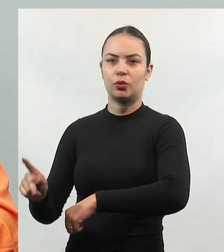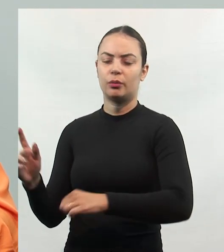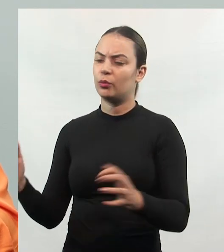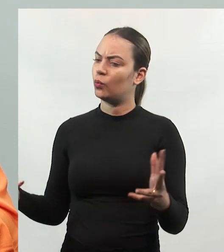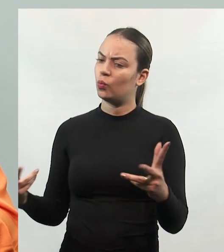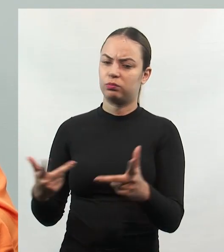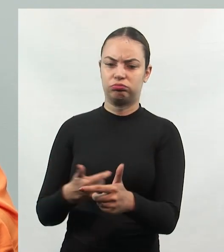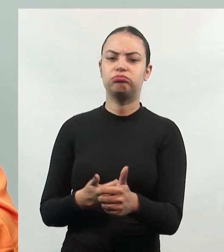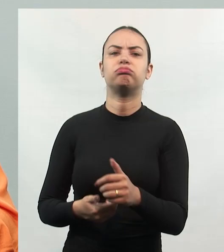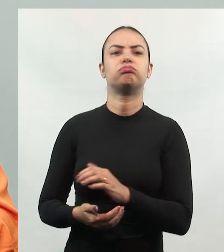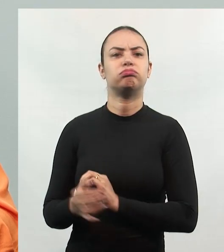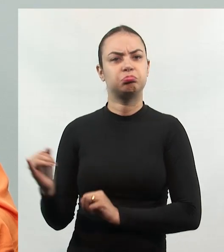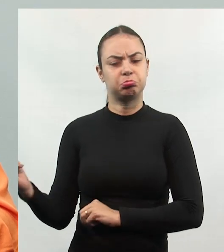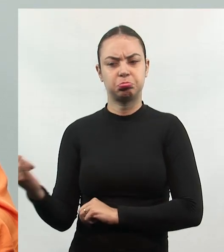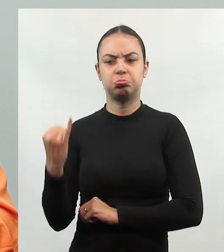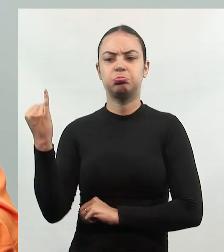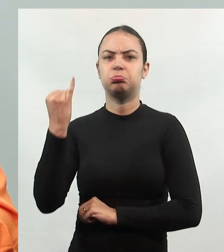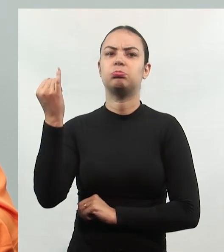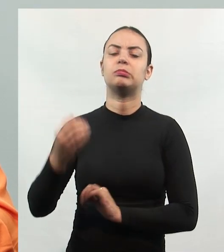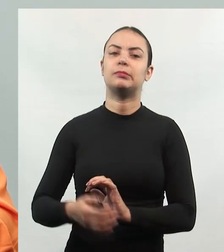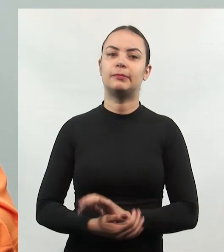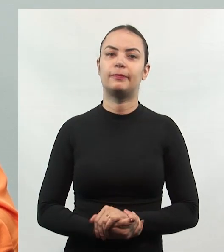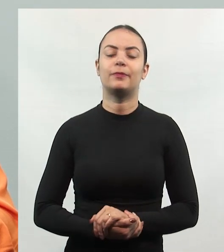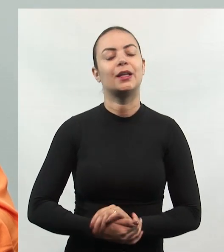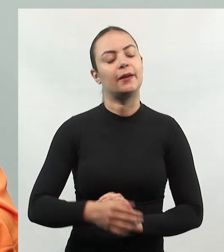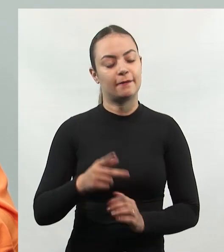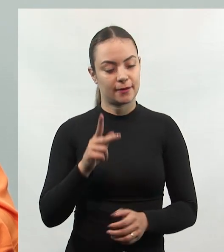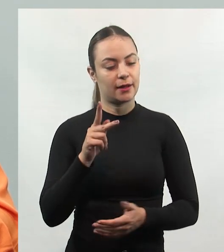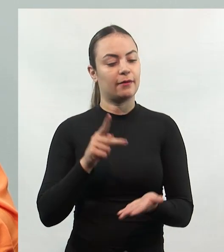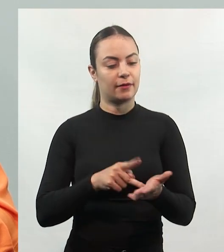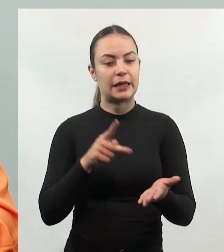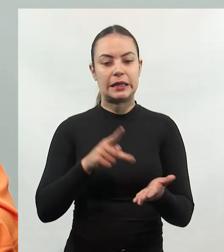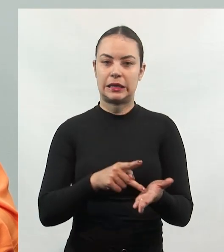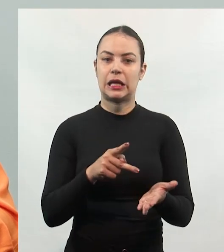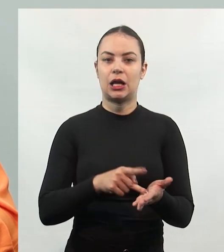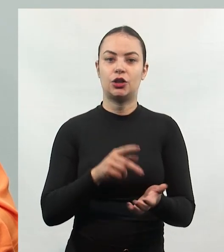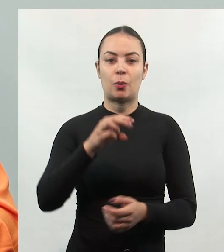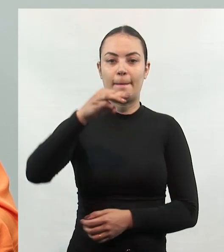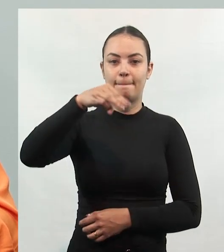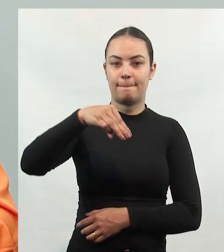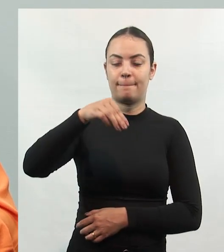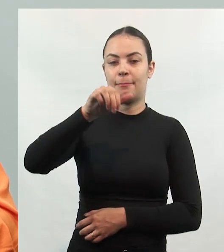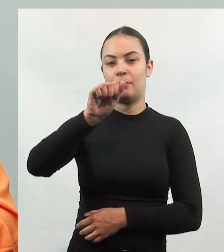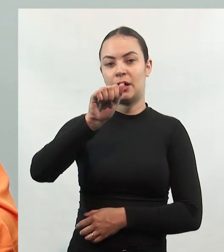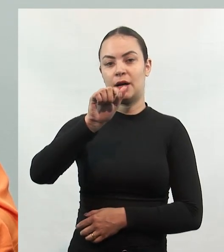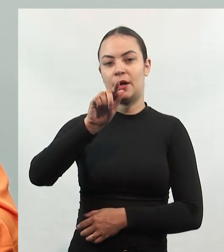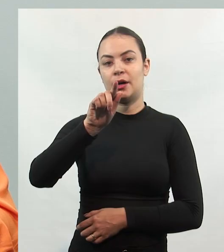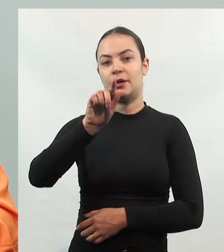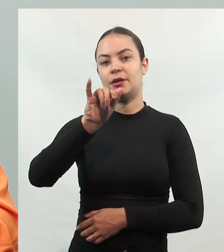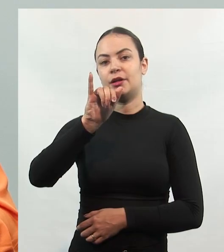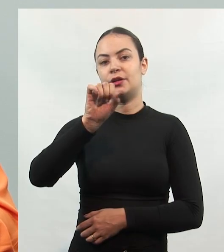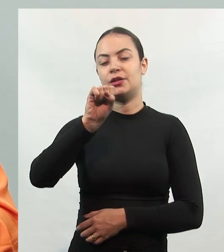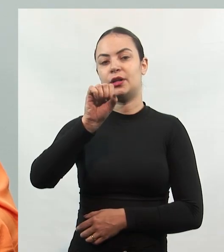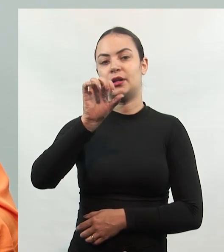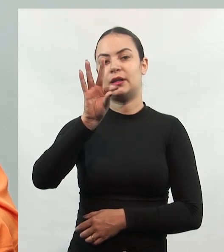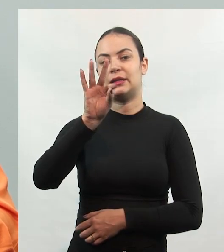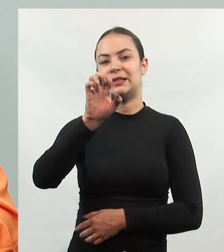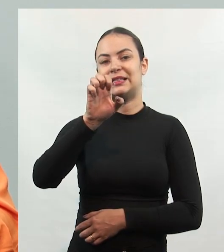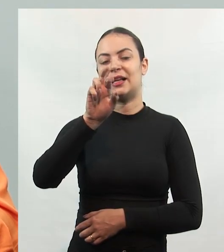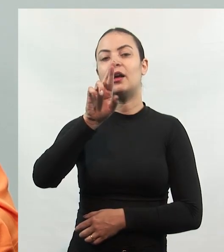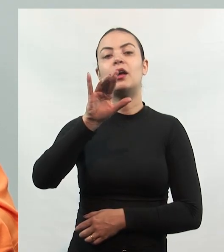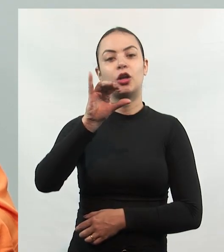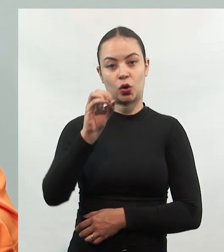Então, realmente, a gente saía do 3º ano do ensino médio formado em magistério e com